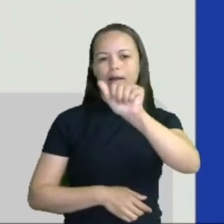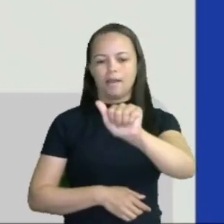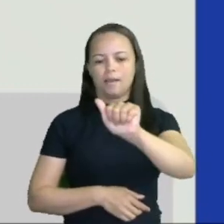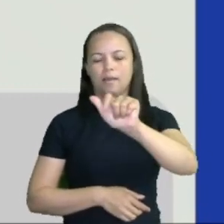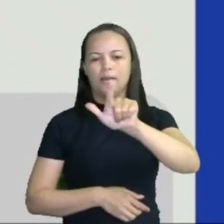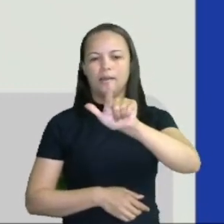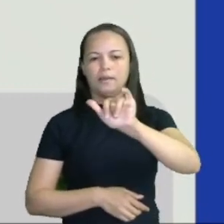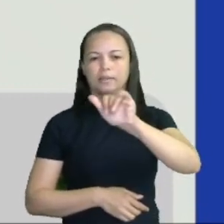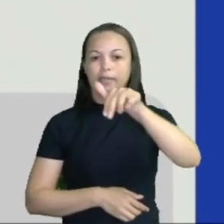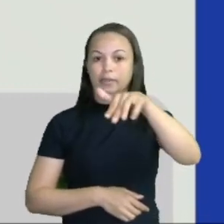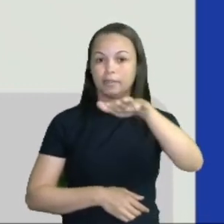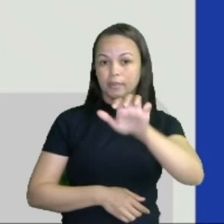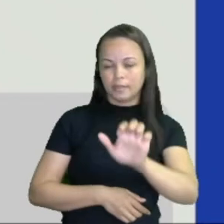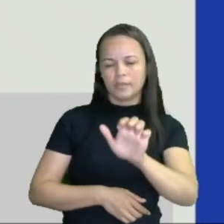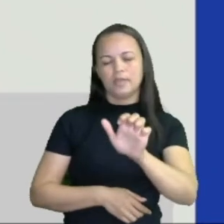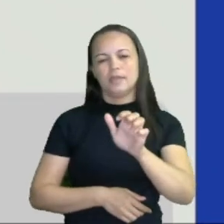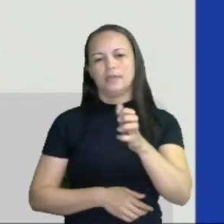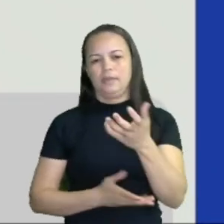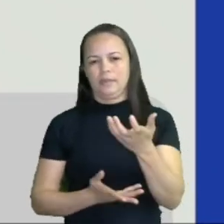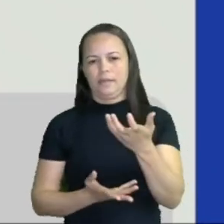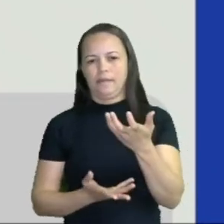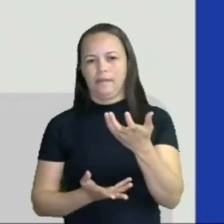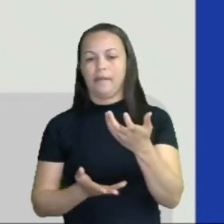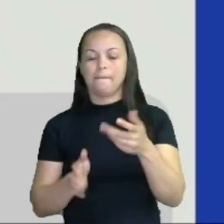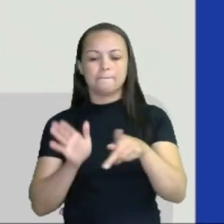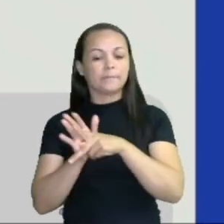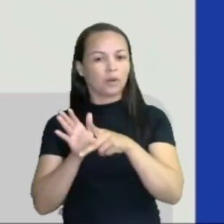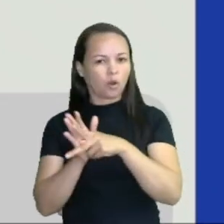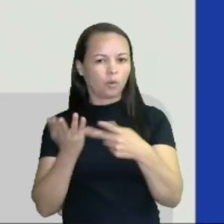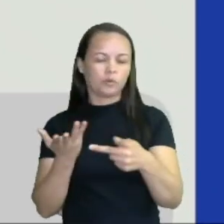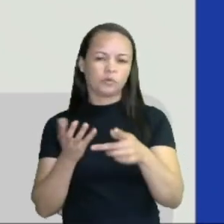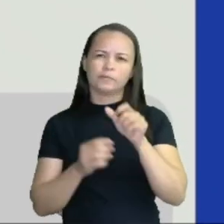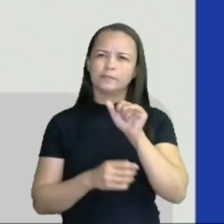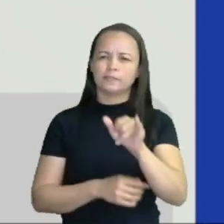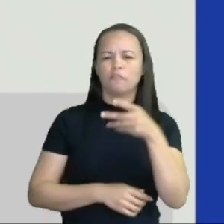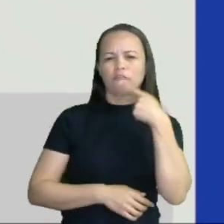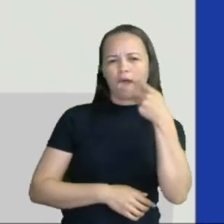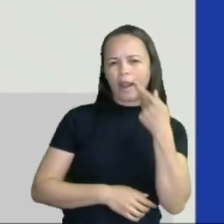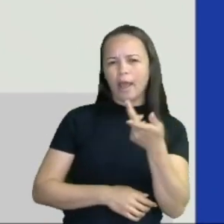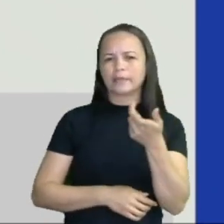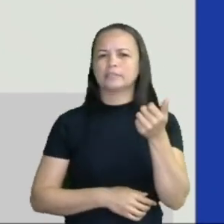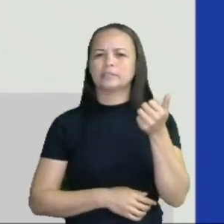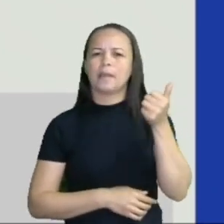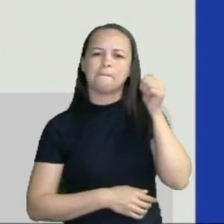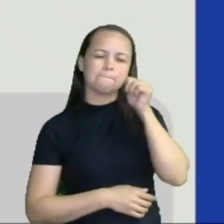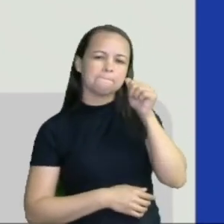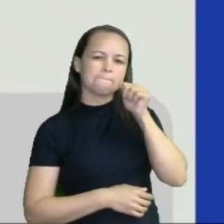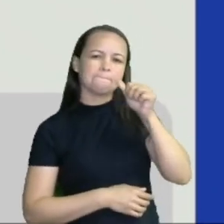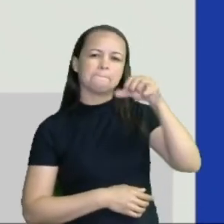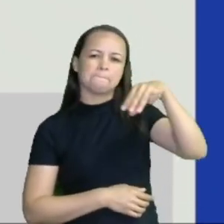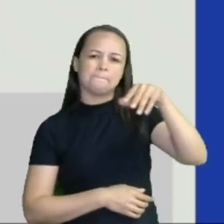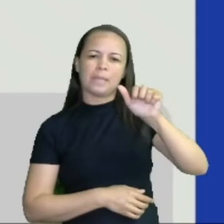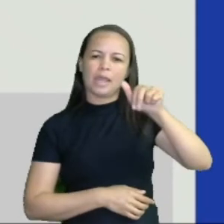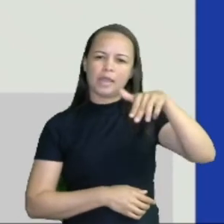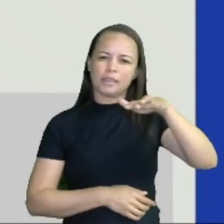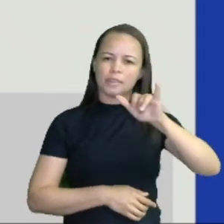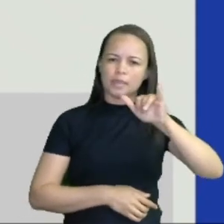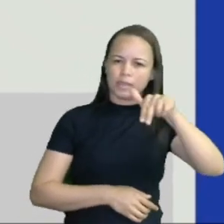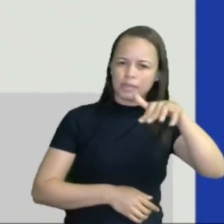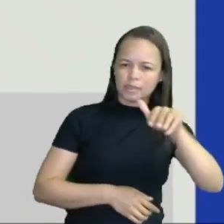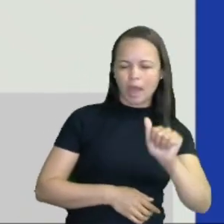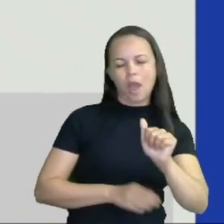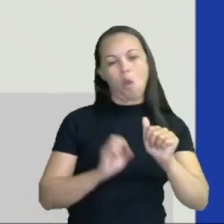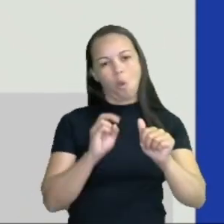é? Se eu falasse menina ou pessoa ou mulher, seria comum, mas se eu estou especificando quem é essa pessoa, pelo nome